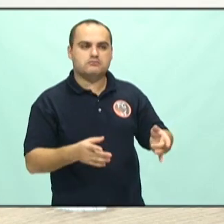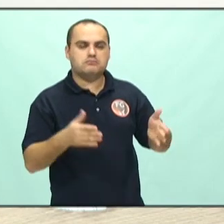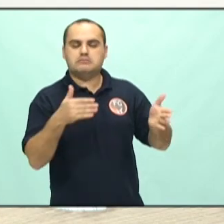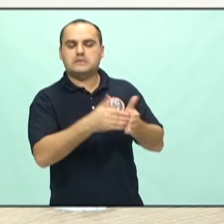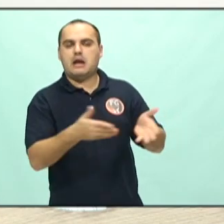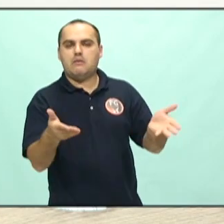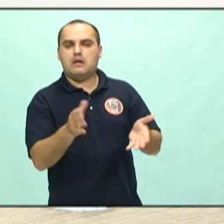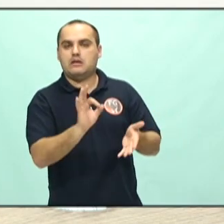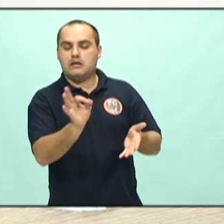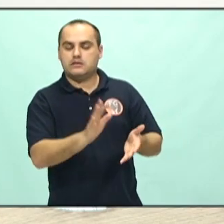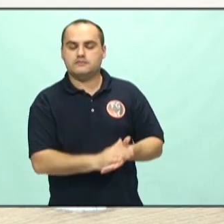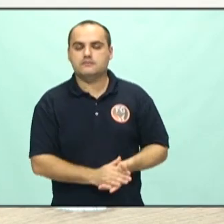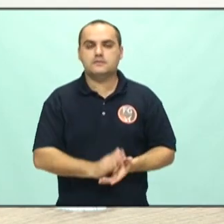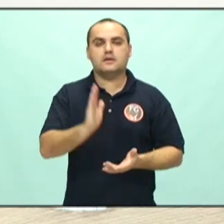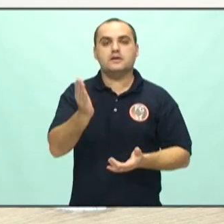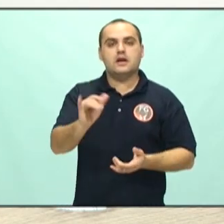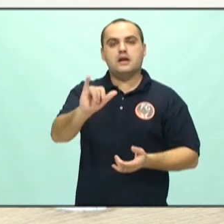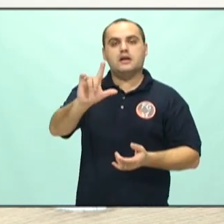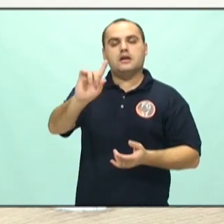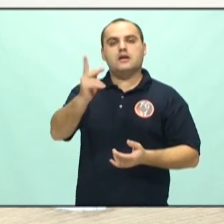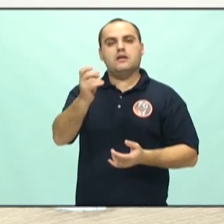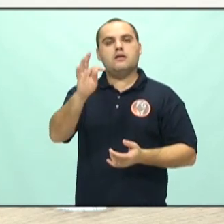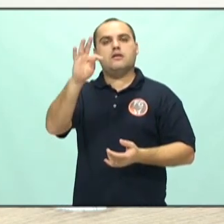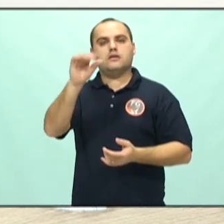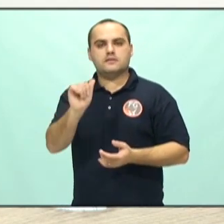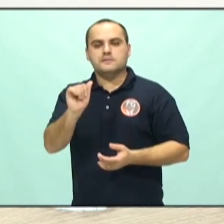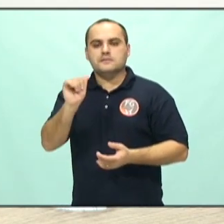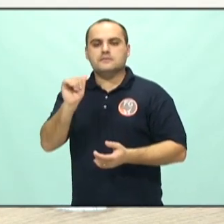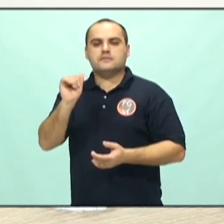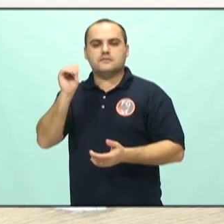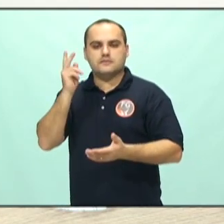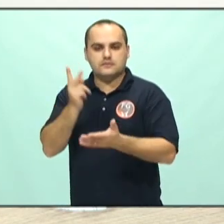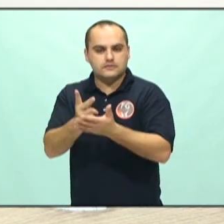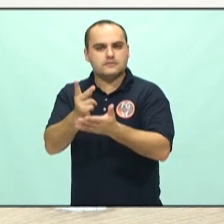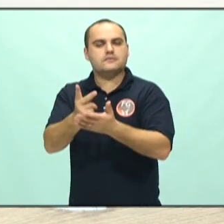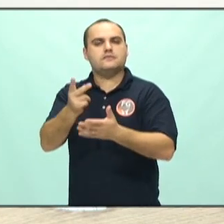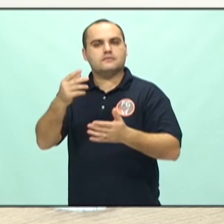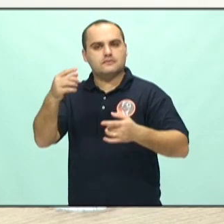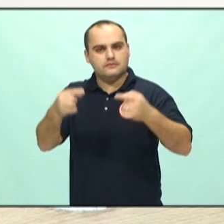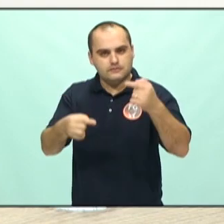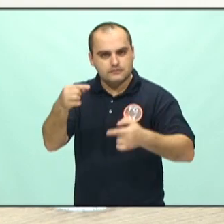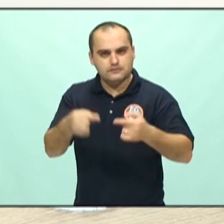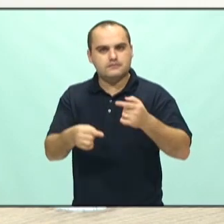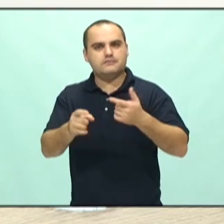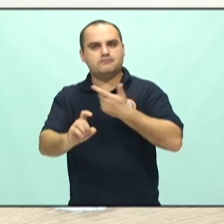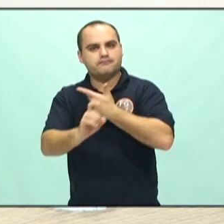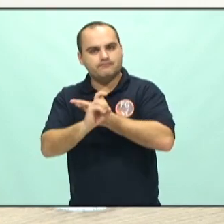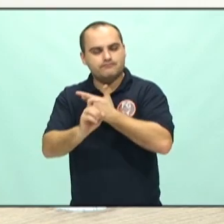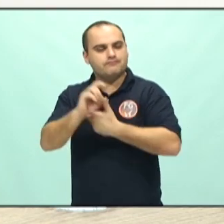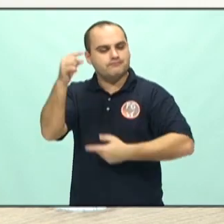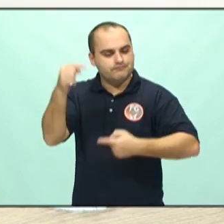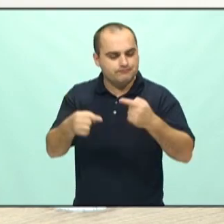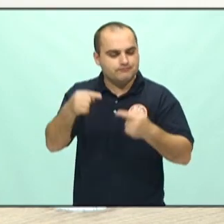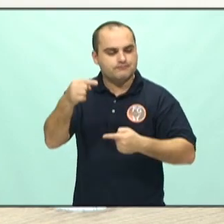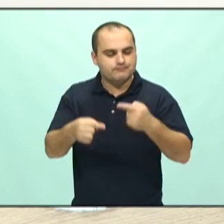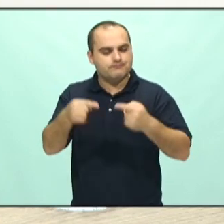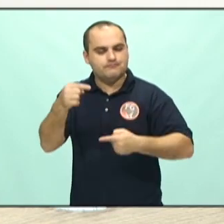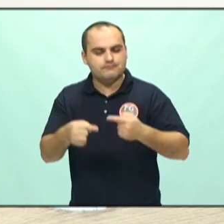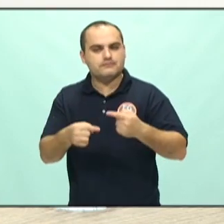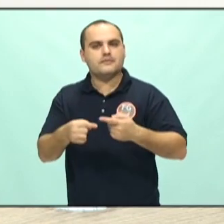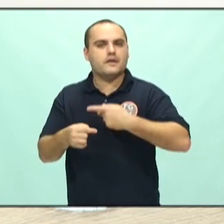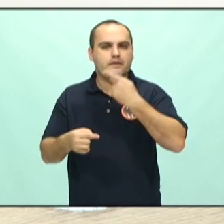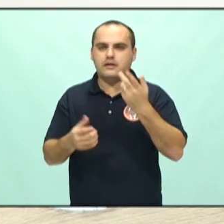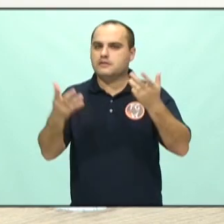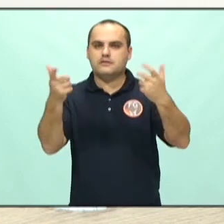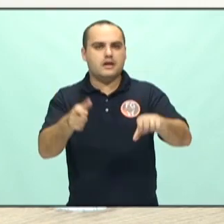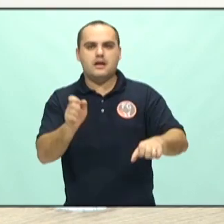no município de Ilhota, cada ano nós temos travado uma briga com o executivo de lá, porque ele insiste em não querer pagar